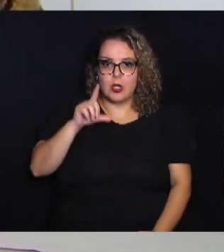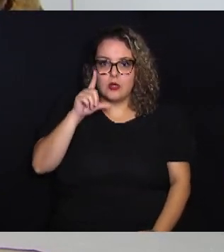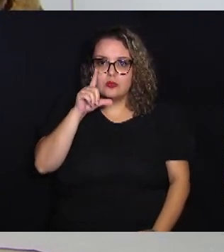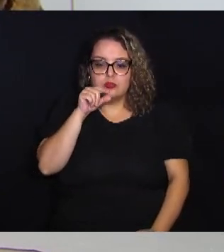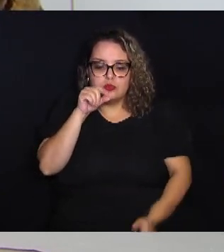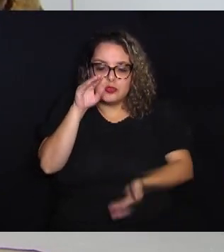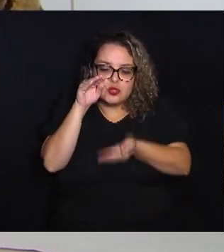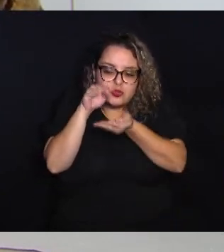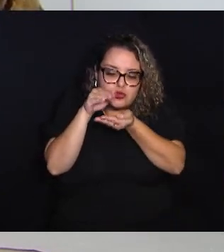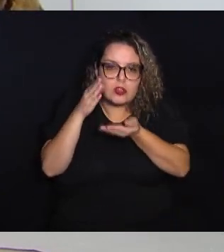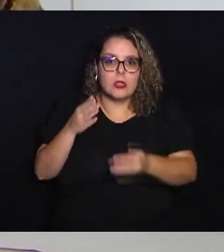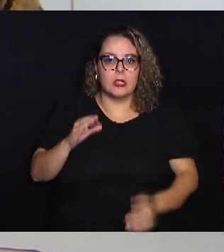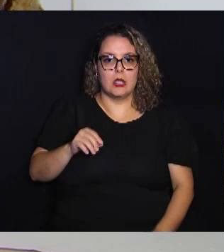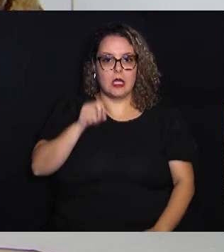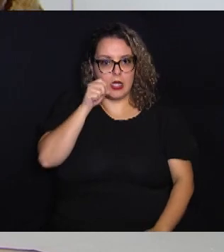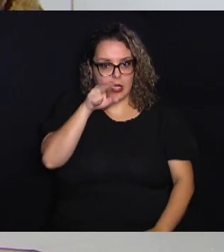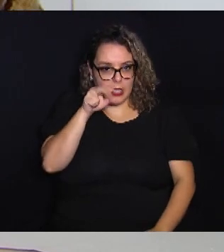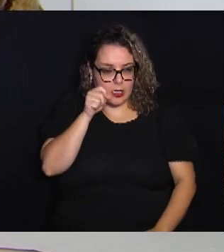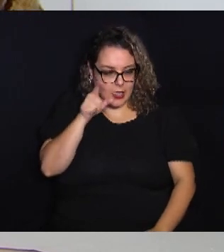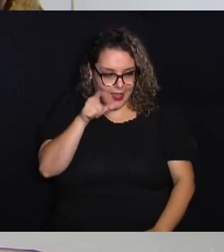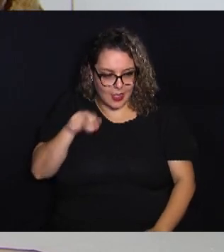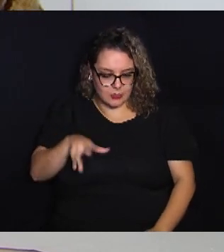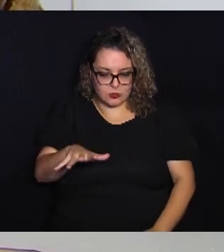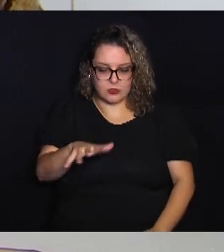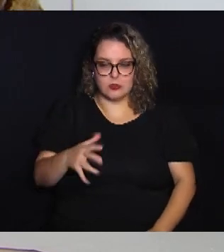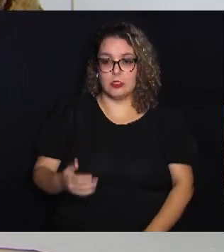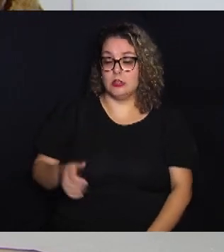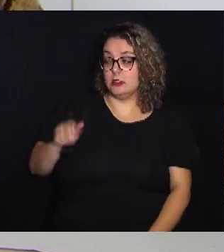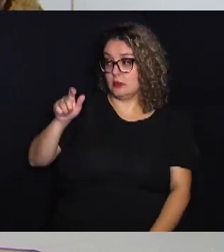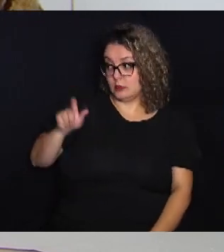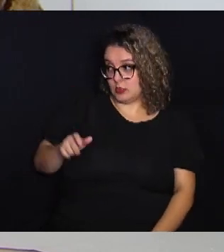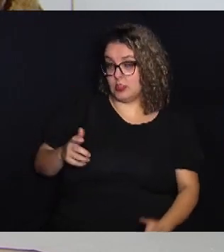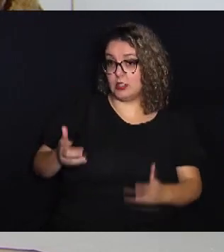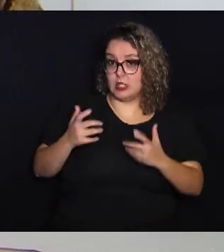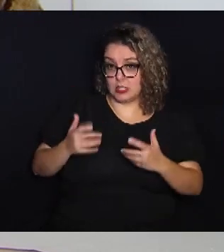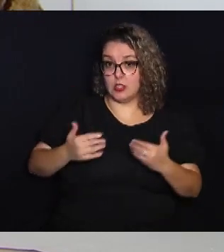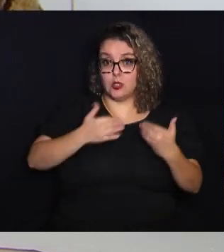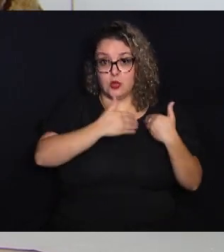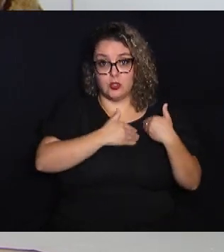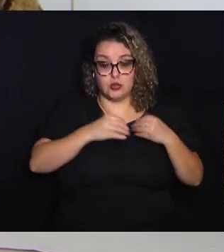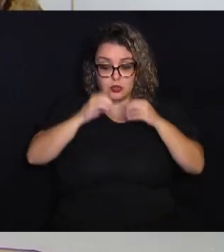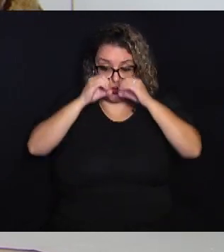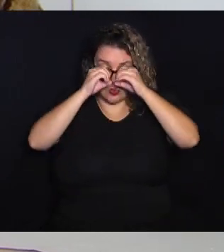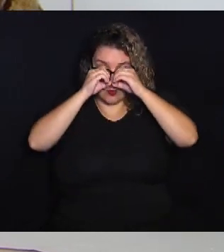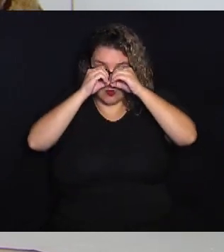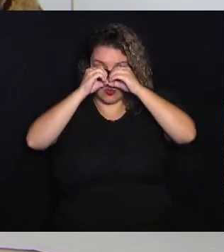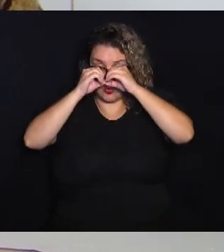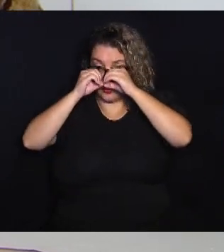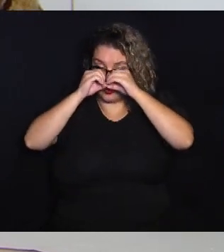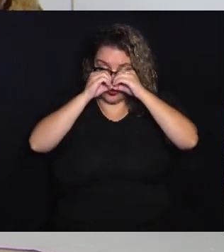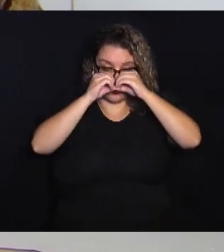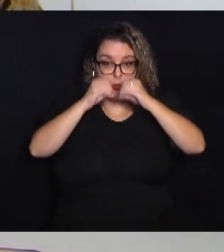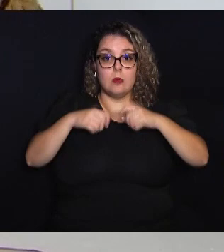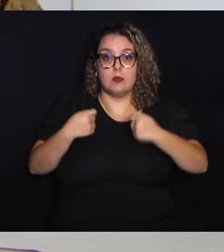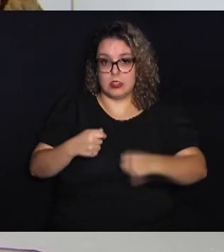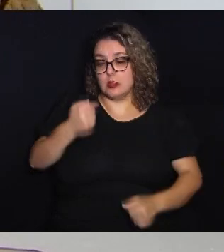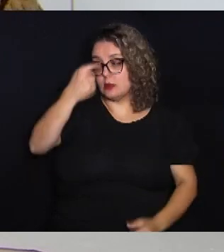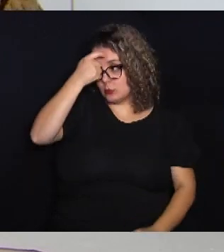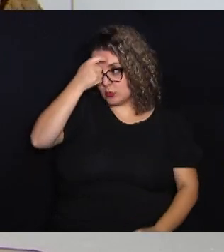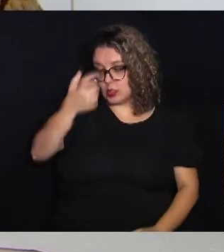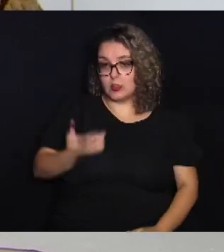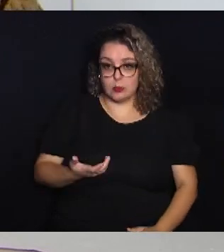pintinho, camundongos e assim por diante. Então, a pessoa que pretende ser tutor de uma coruja tem que ter essa